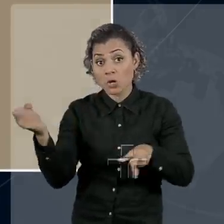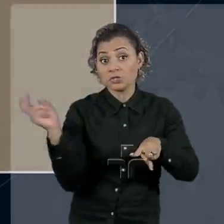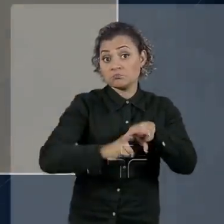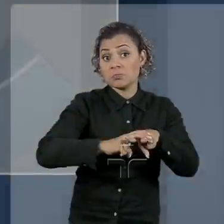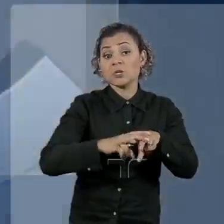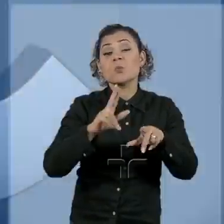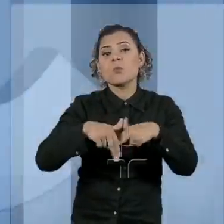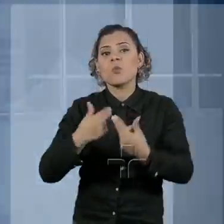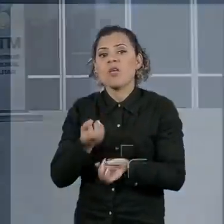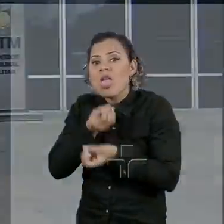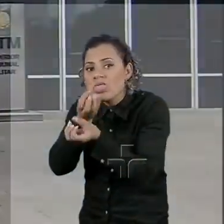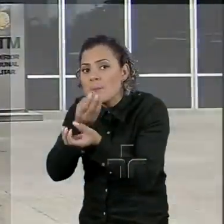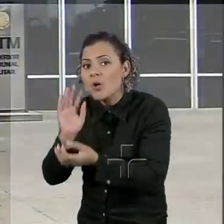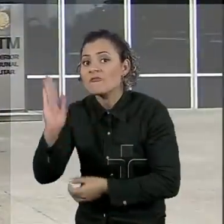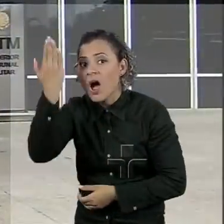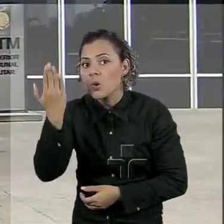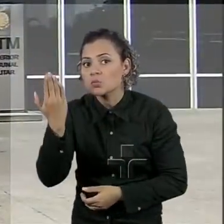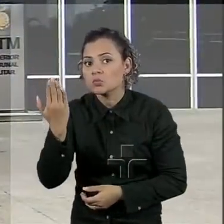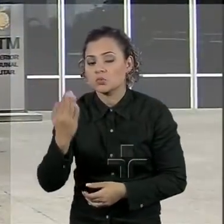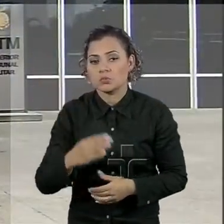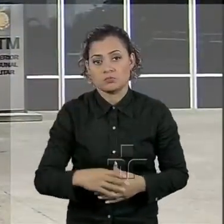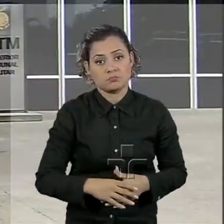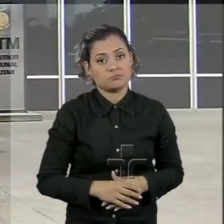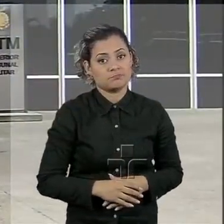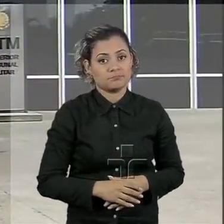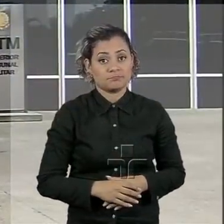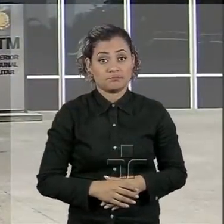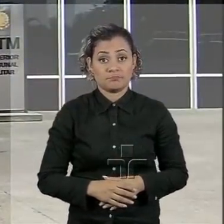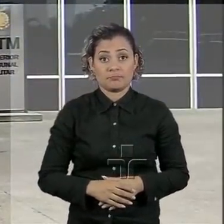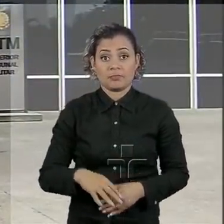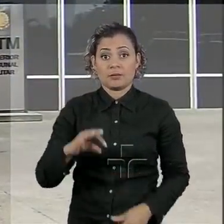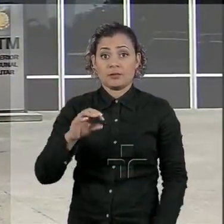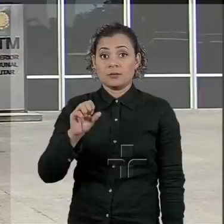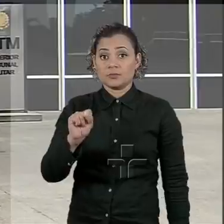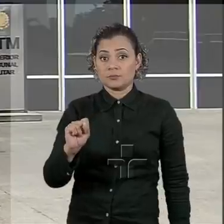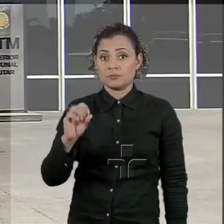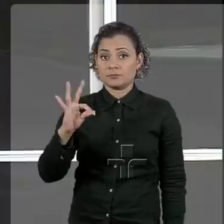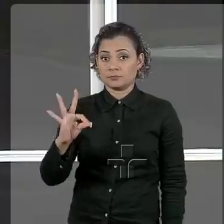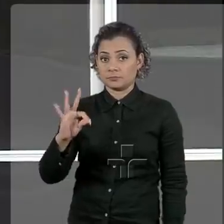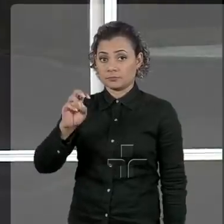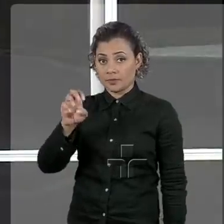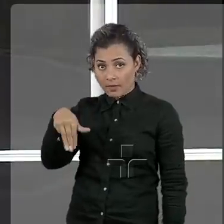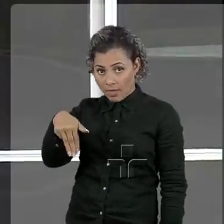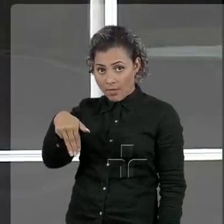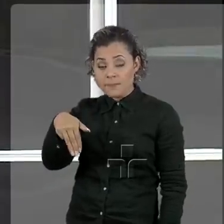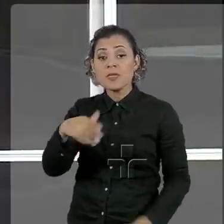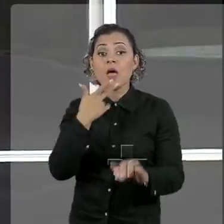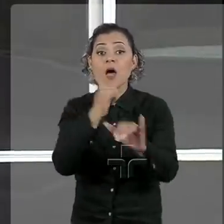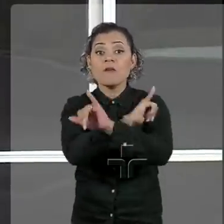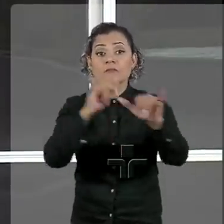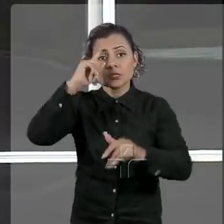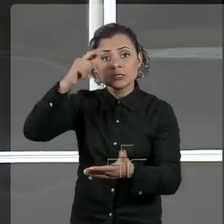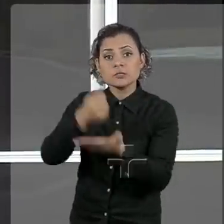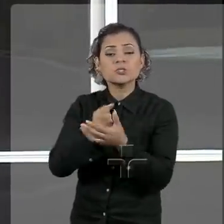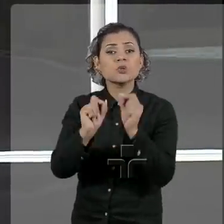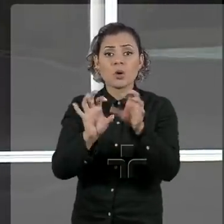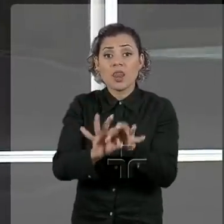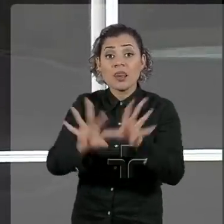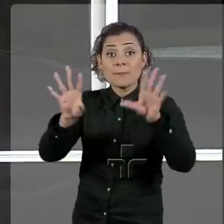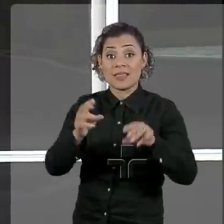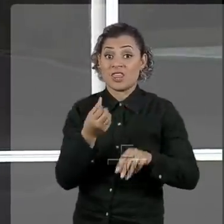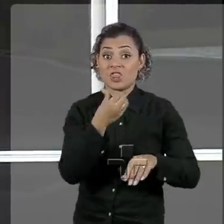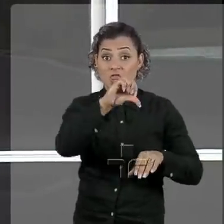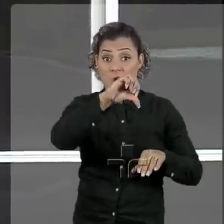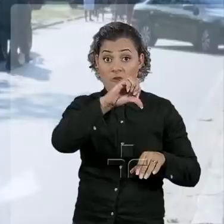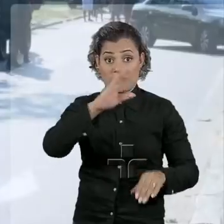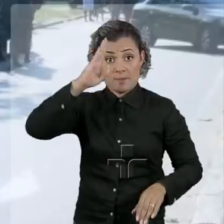falso testemunho. O Tribunal Superior Militar decidiu hoje libertar os 9 militares